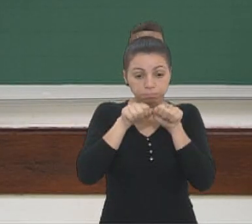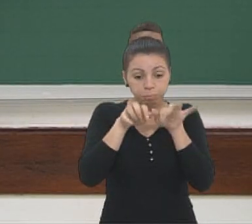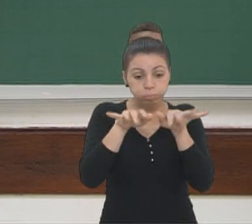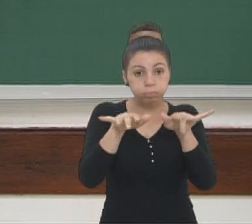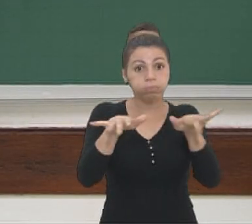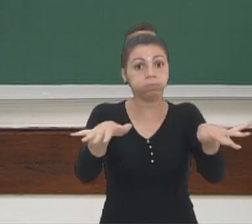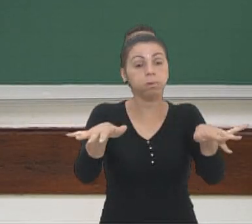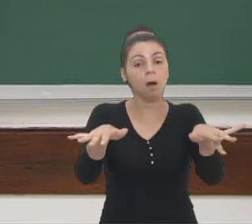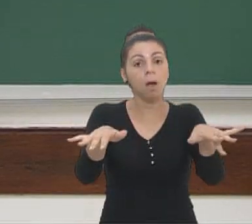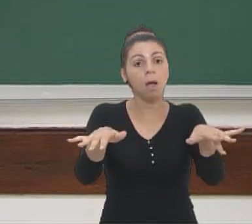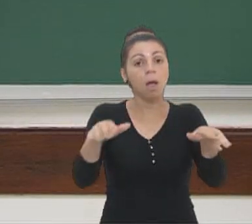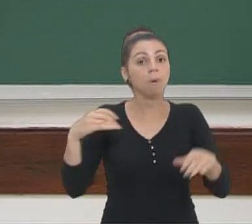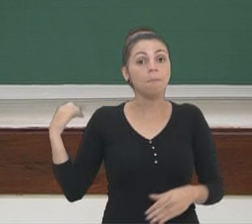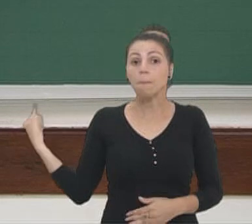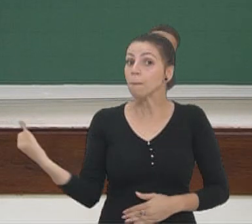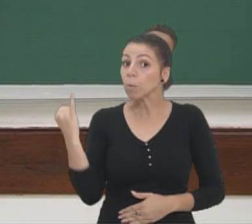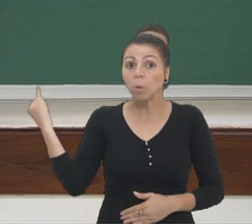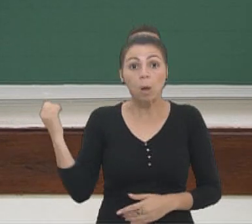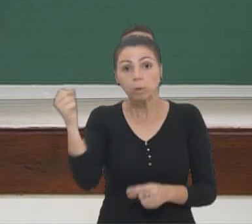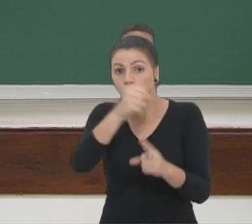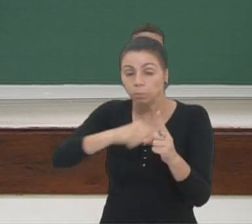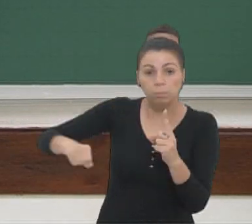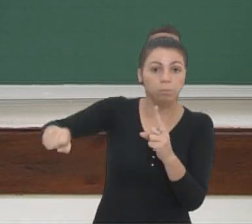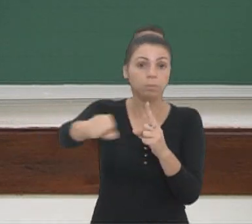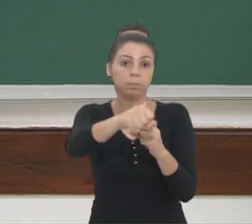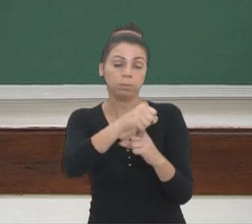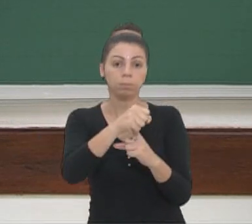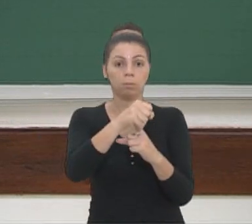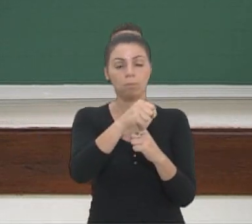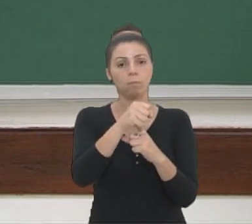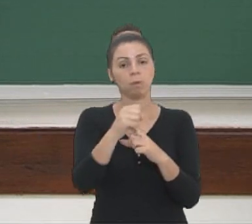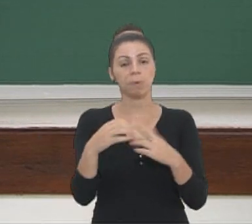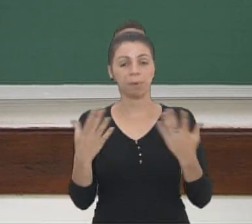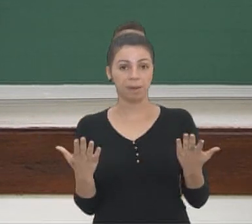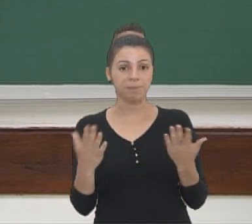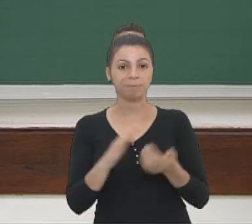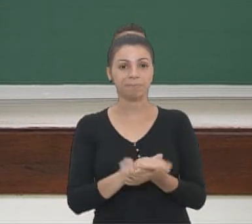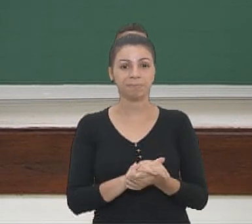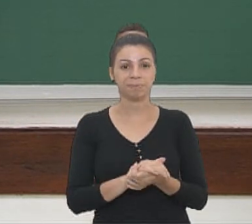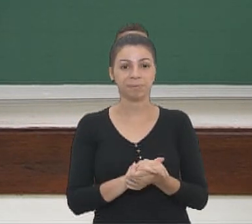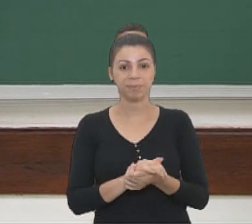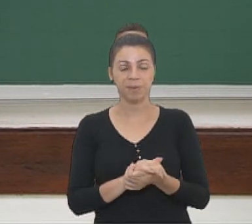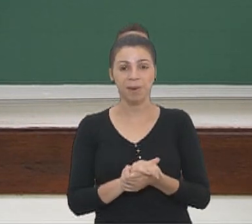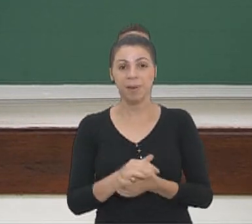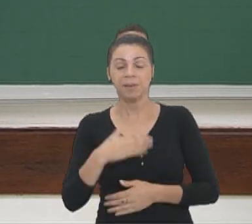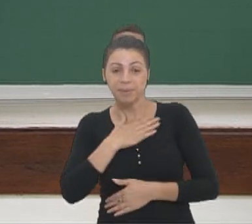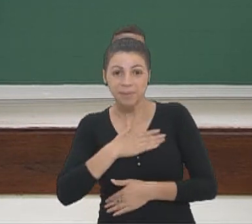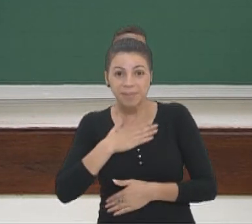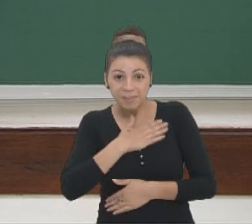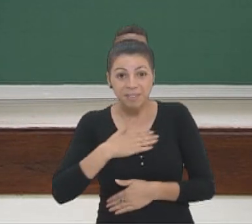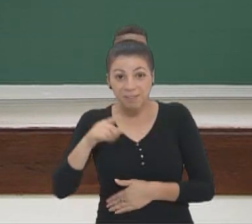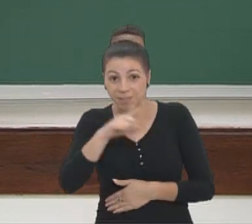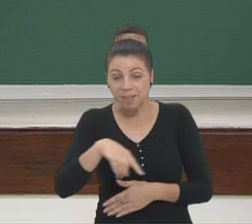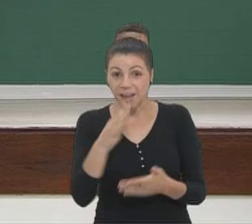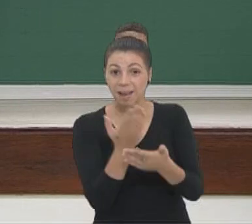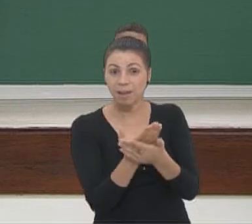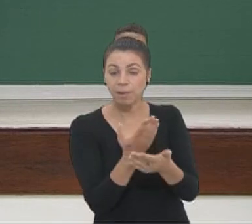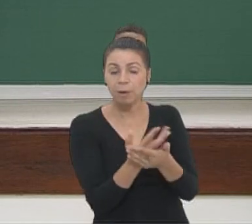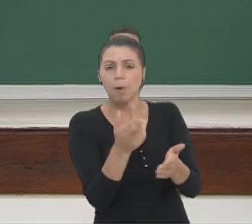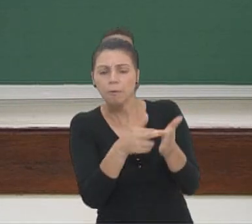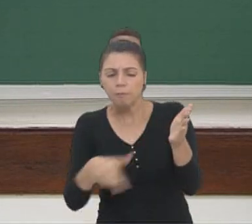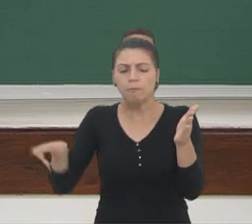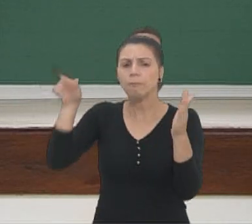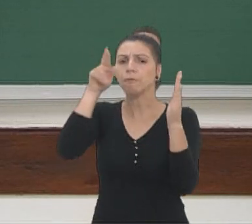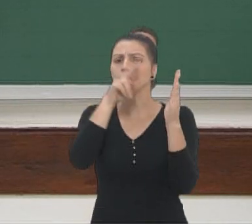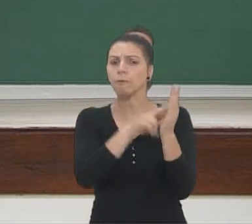para nós, para a sociedade, certo? Bom, é isso. Espero que essa aula tenha sido bacana para você. Retome os